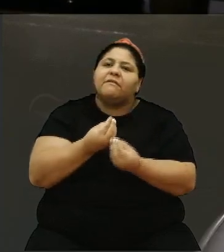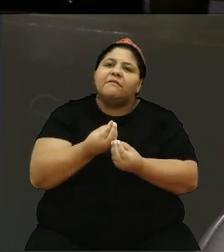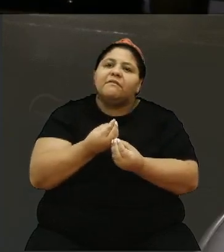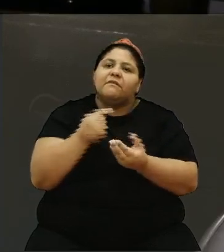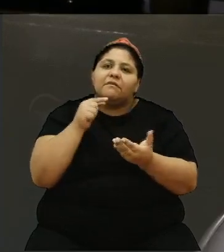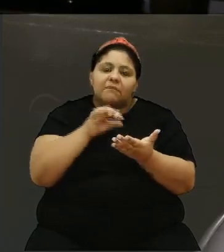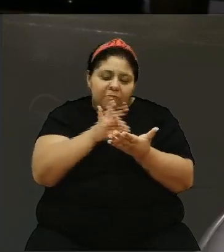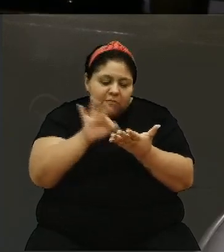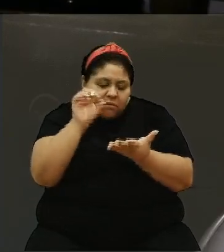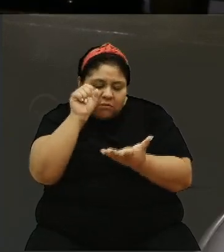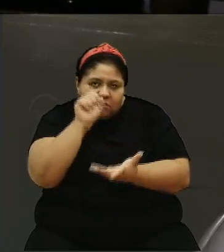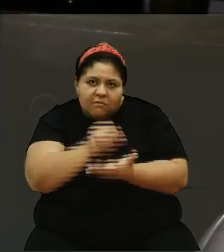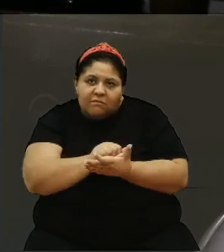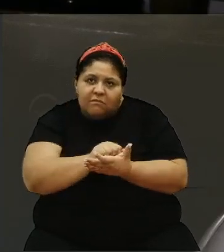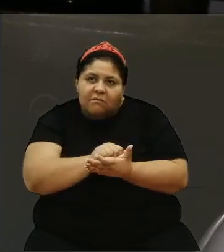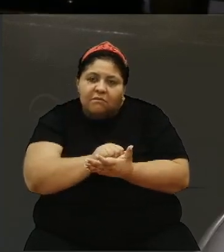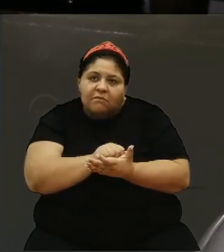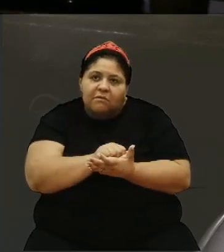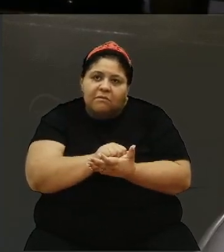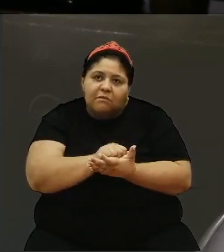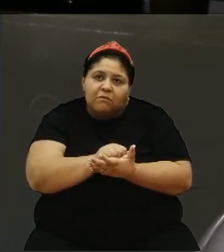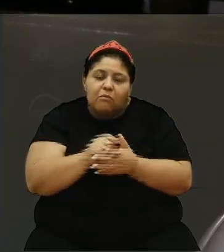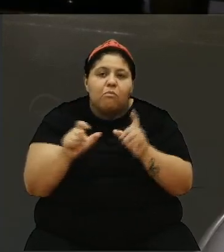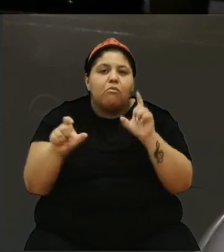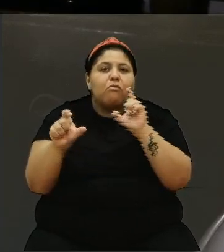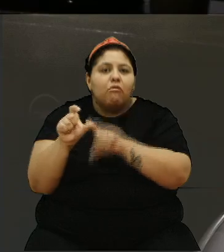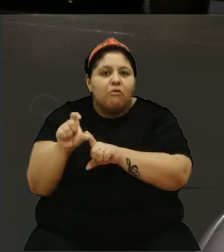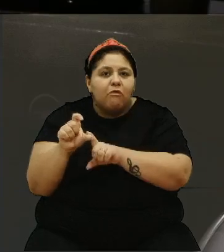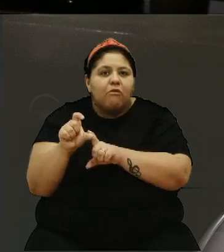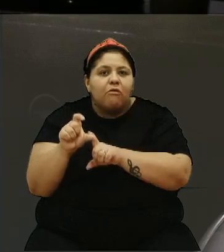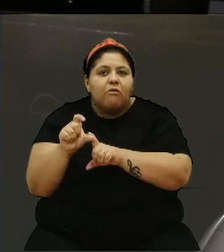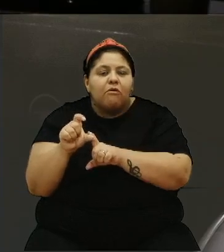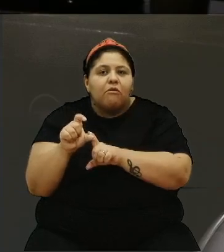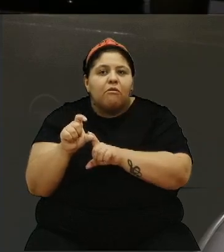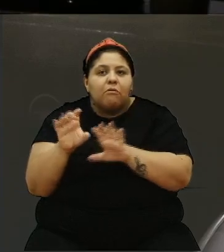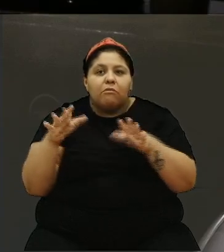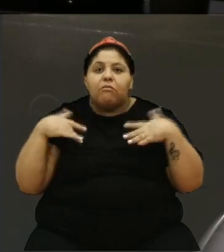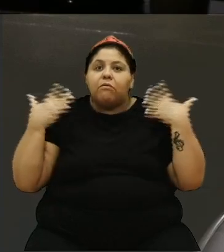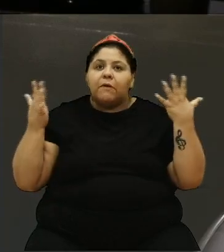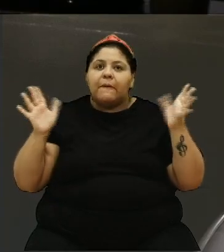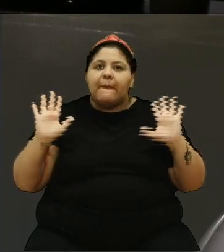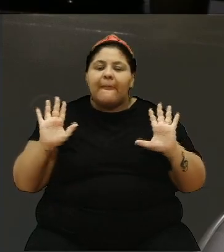estava inscrita por um débito assombroso aqui,